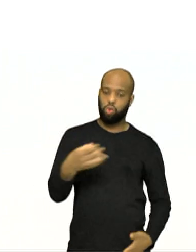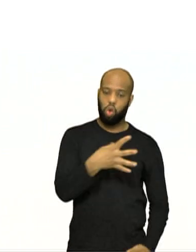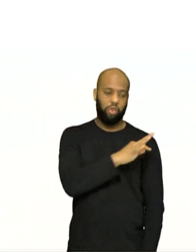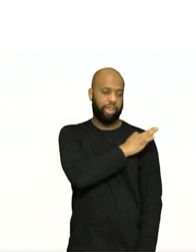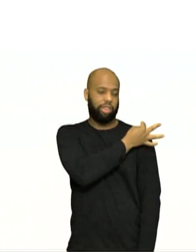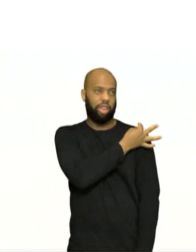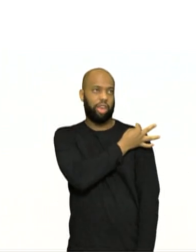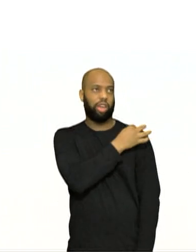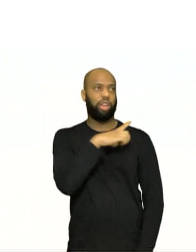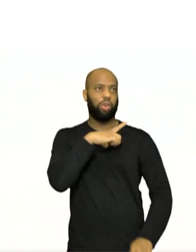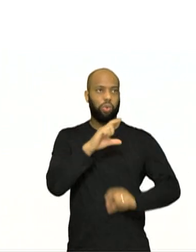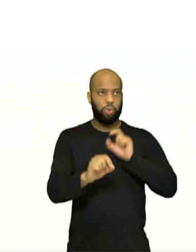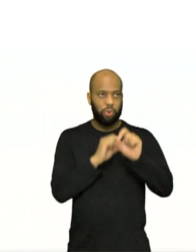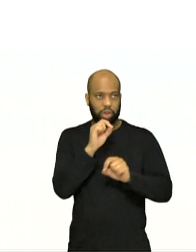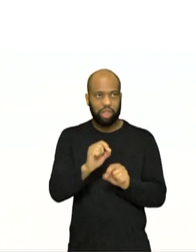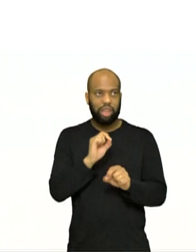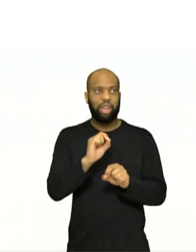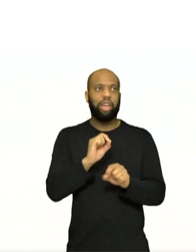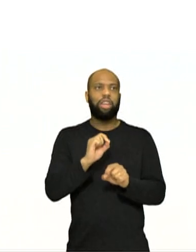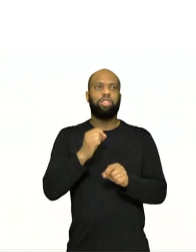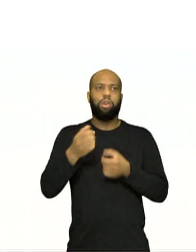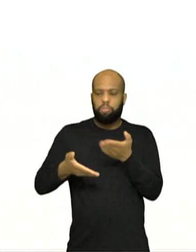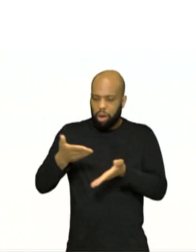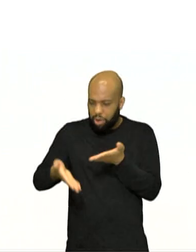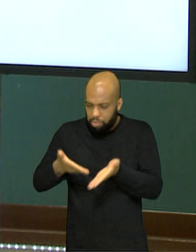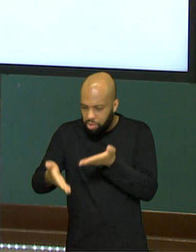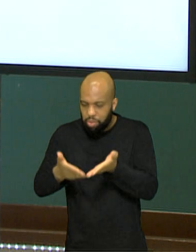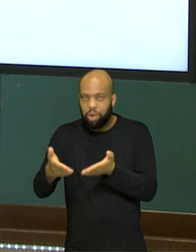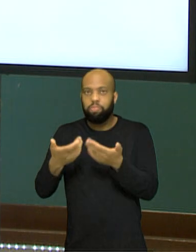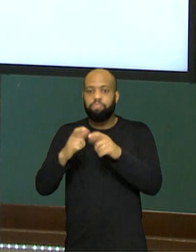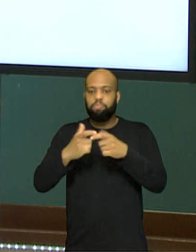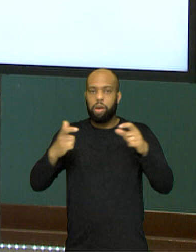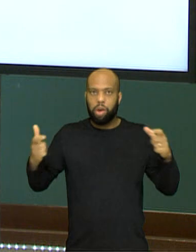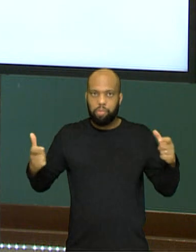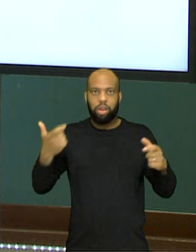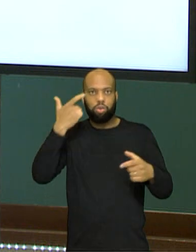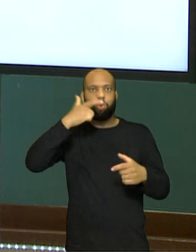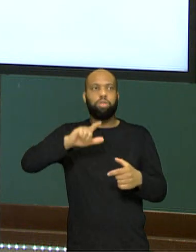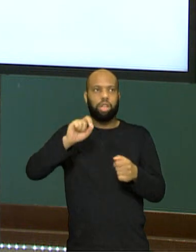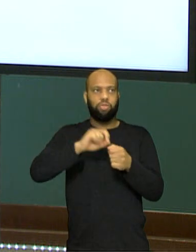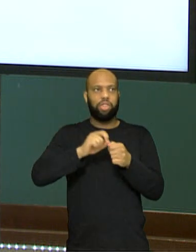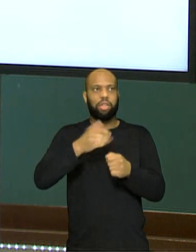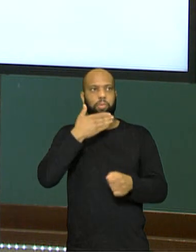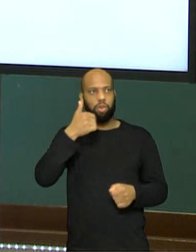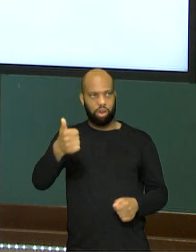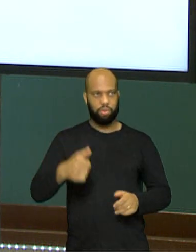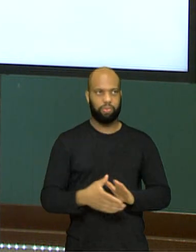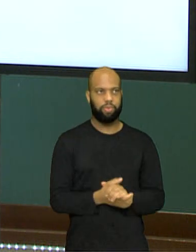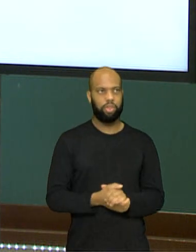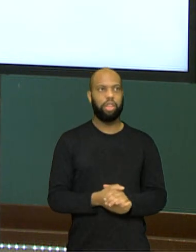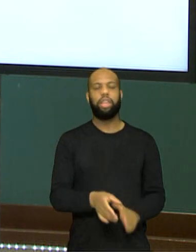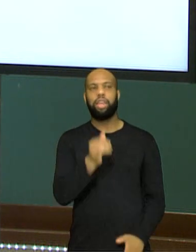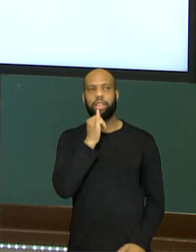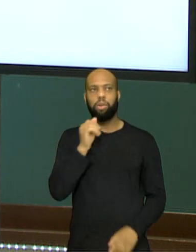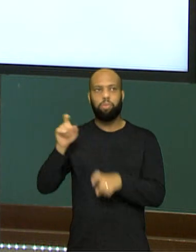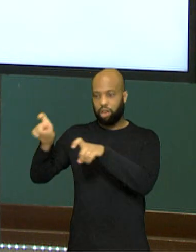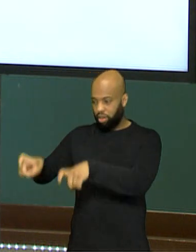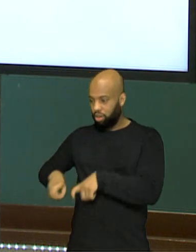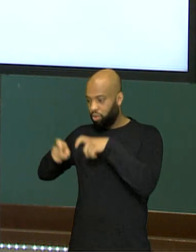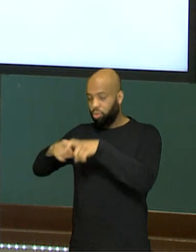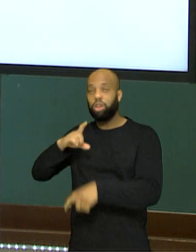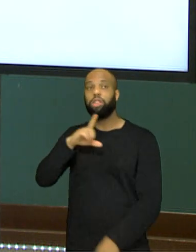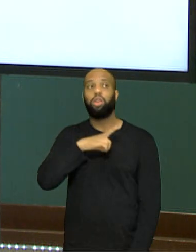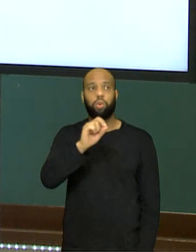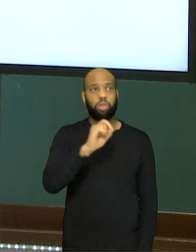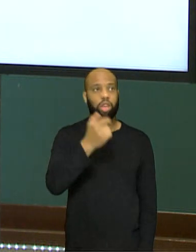criação intensiva acabam ajudando o país a aumentar a sua produção interna. Então, na agricultura,